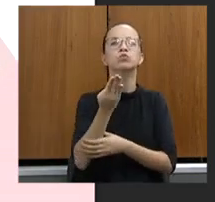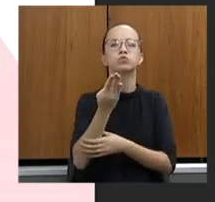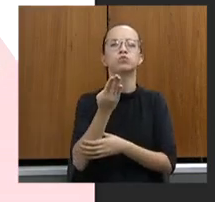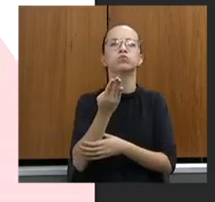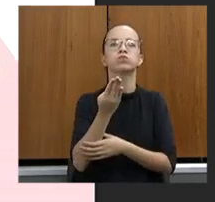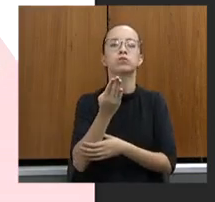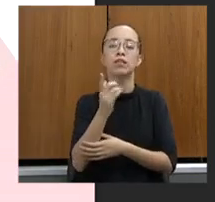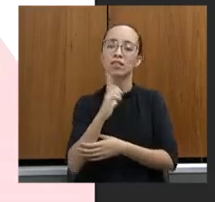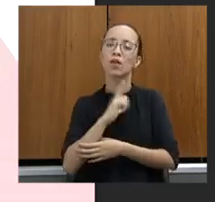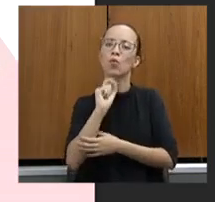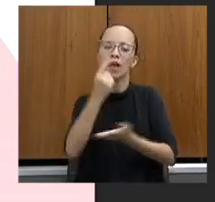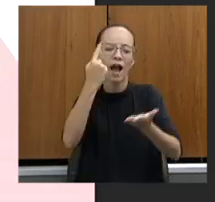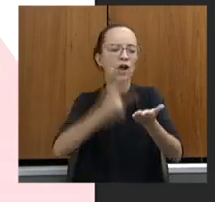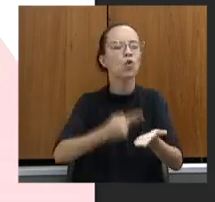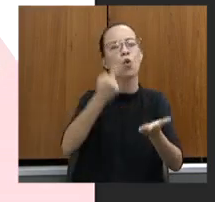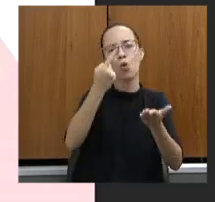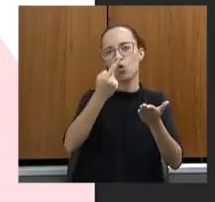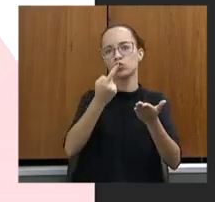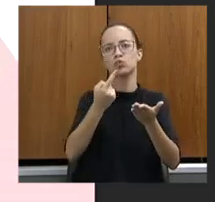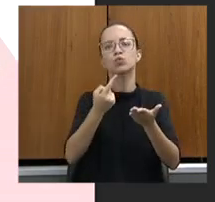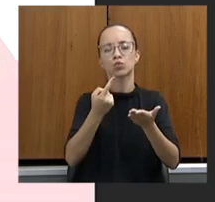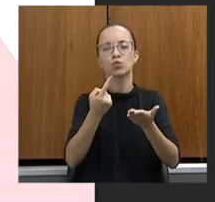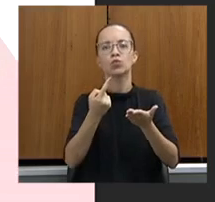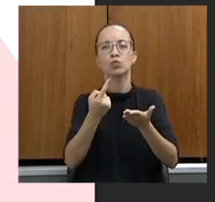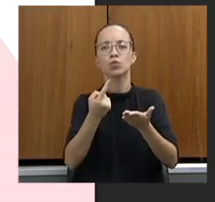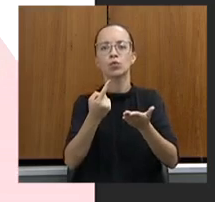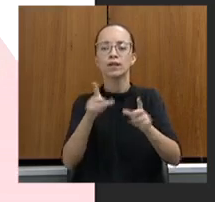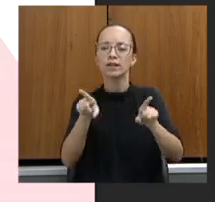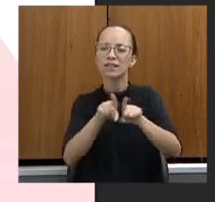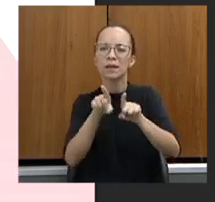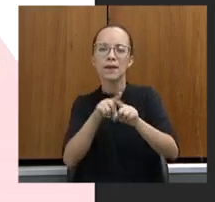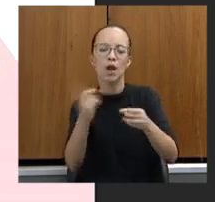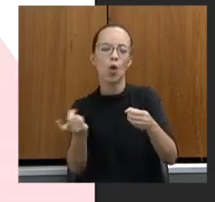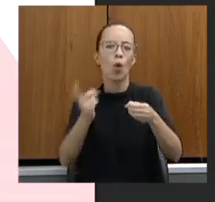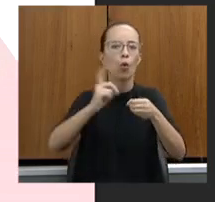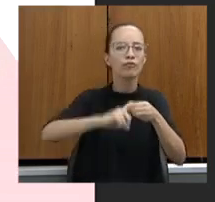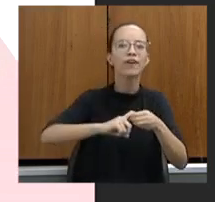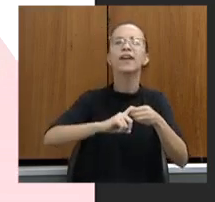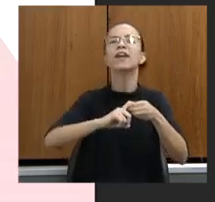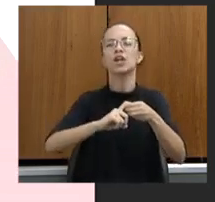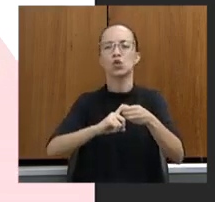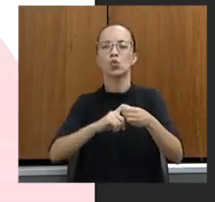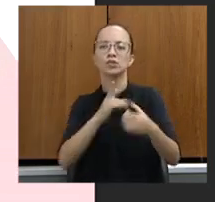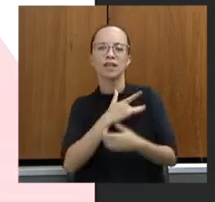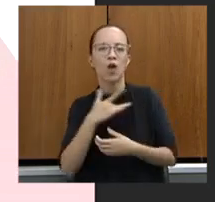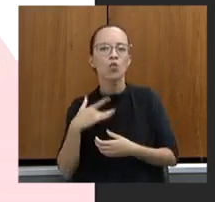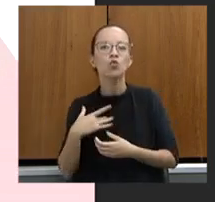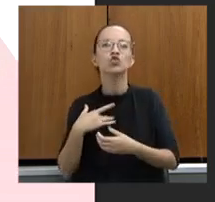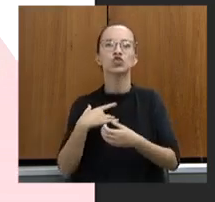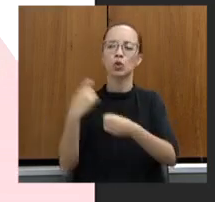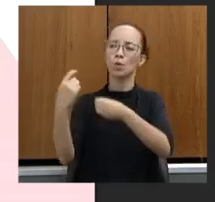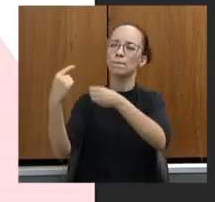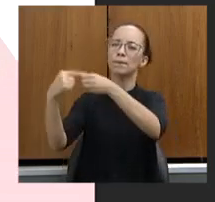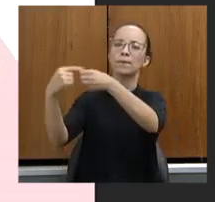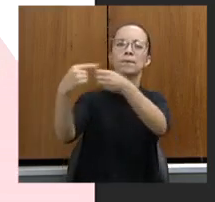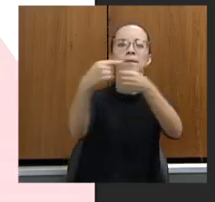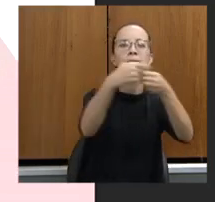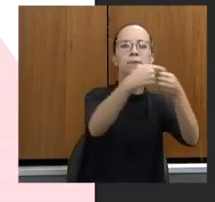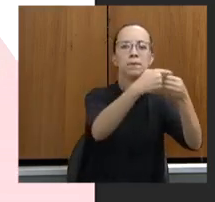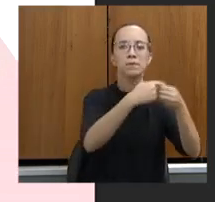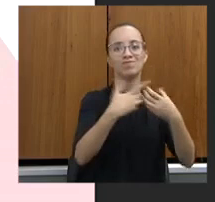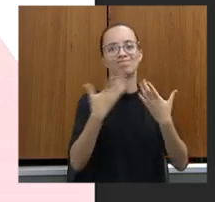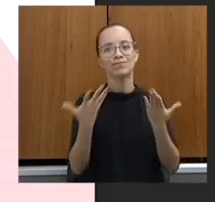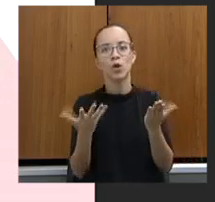a cor do Vale nós temos o acordo do convênio de pagamento dos convênios de saúde com os municípios enfim há uma redução